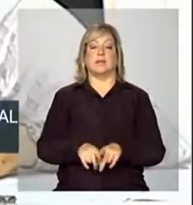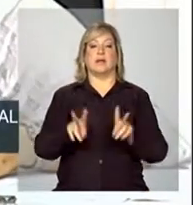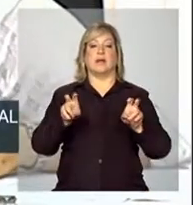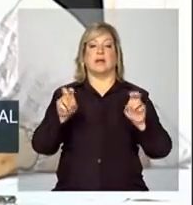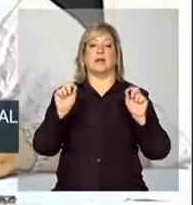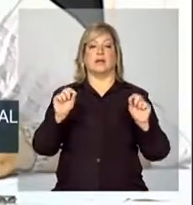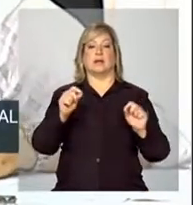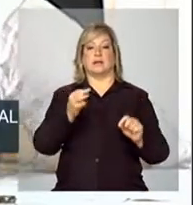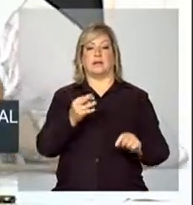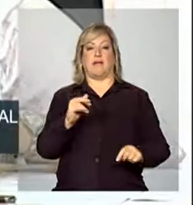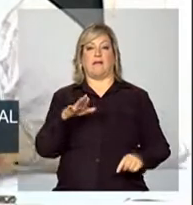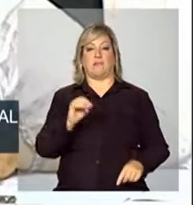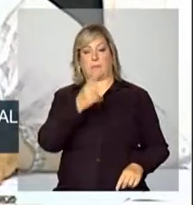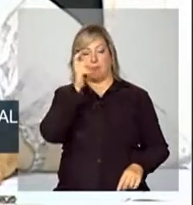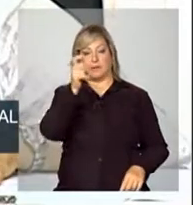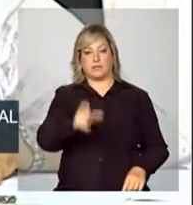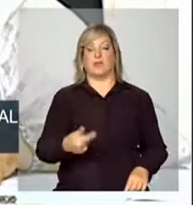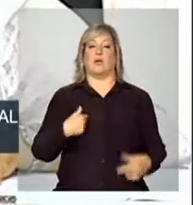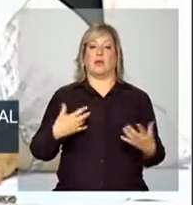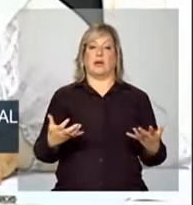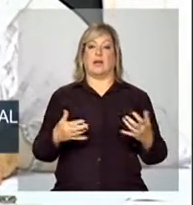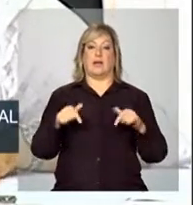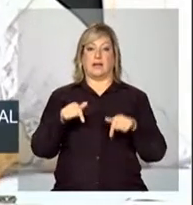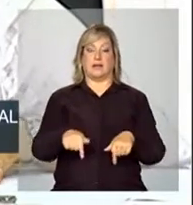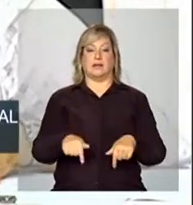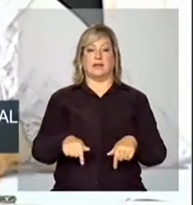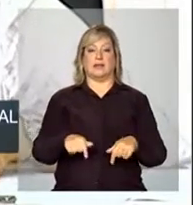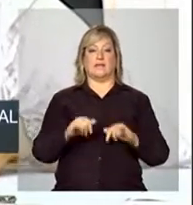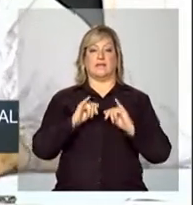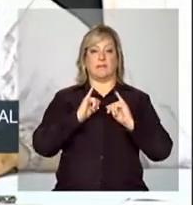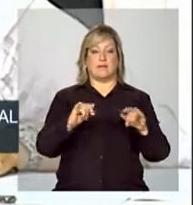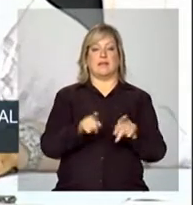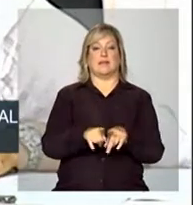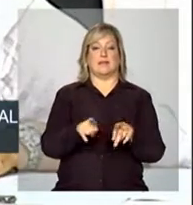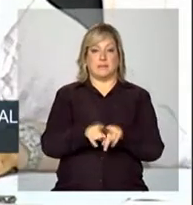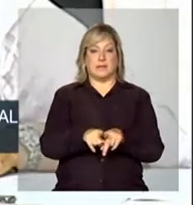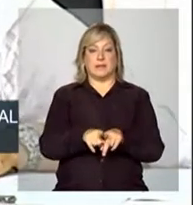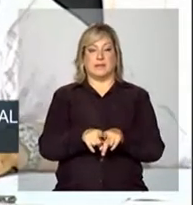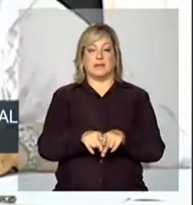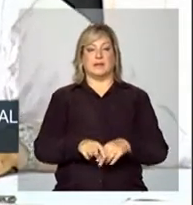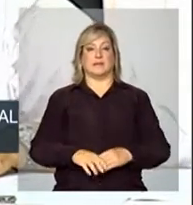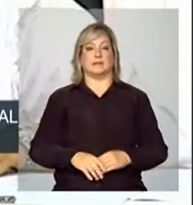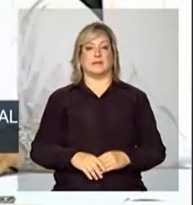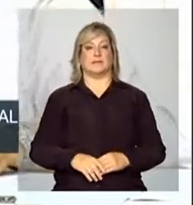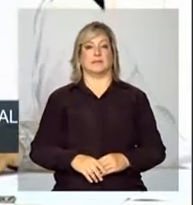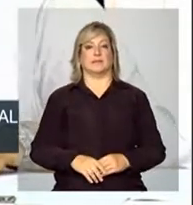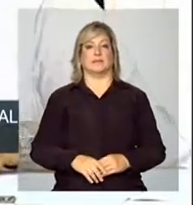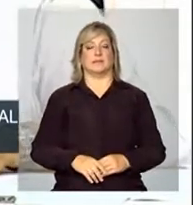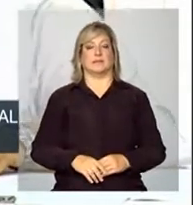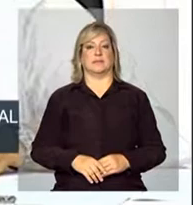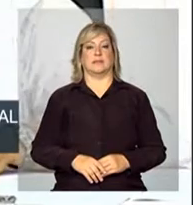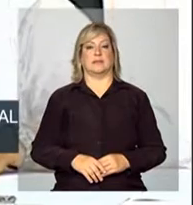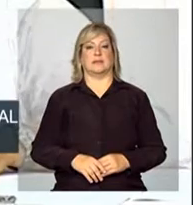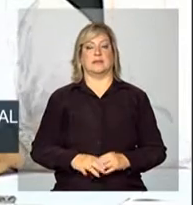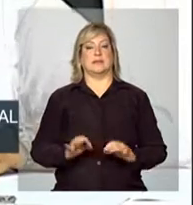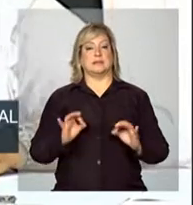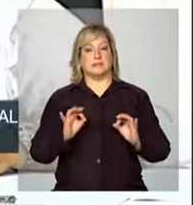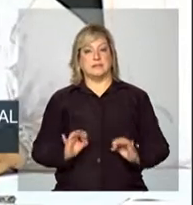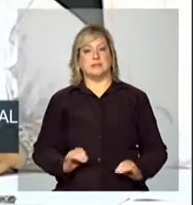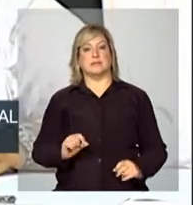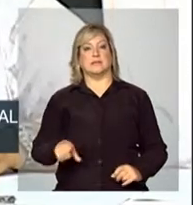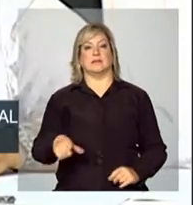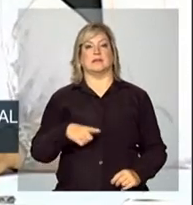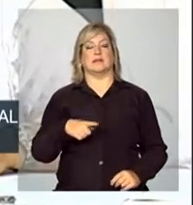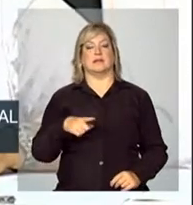questão do tráfico de pessoas Oi aqui é deixar também é consagrado o papel